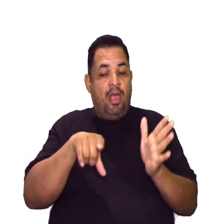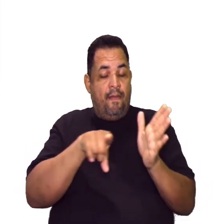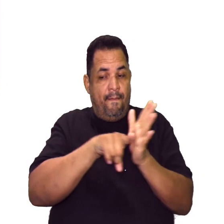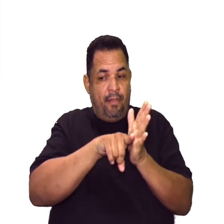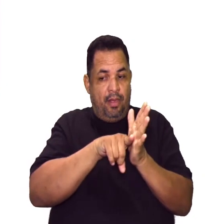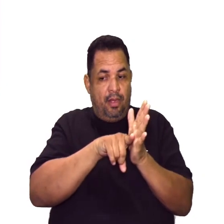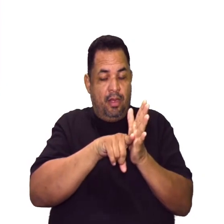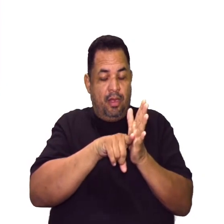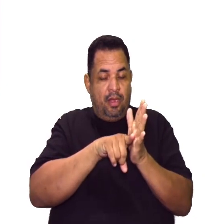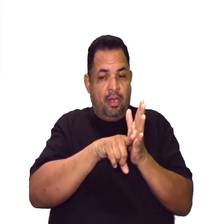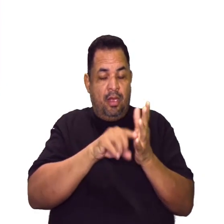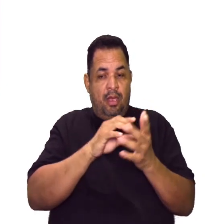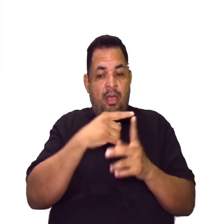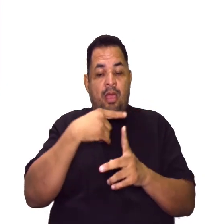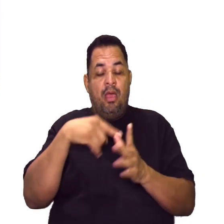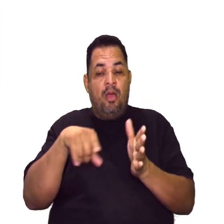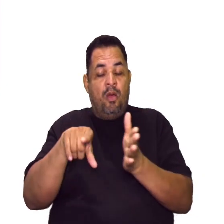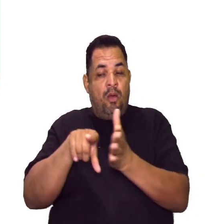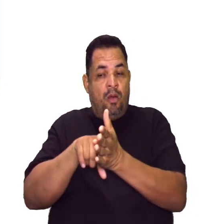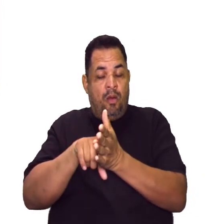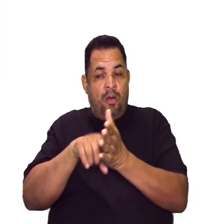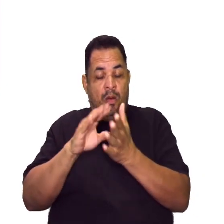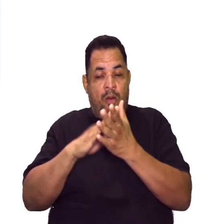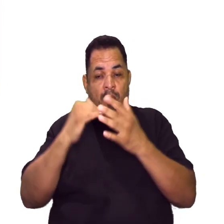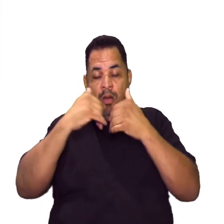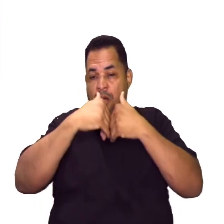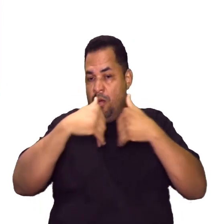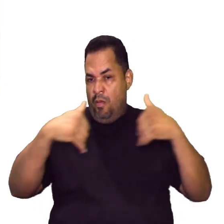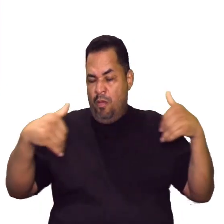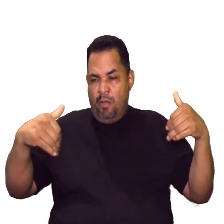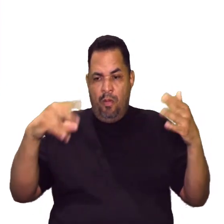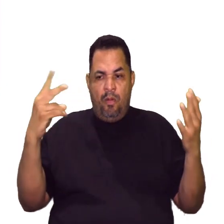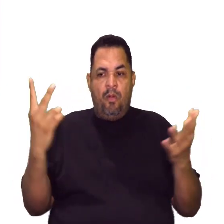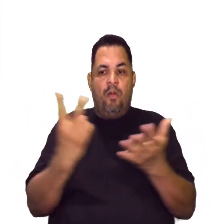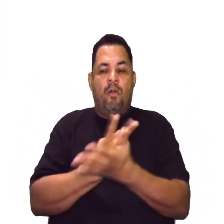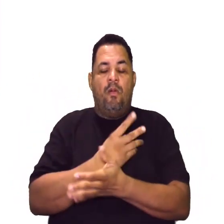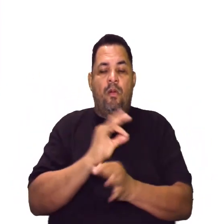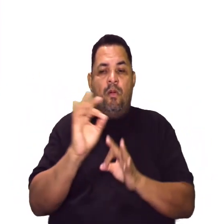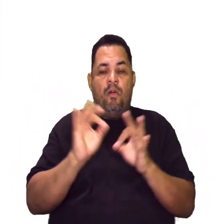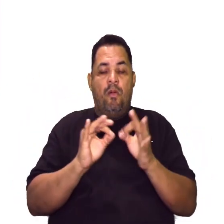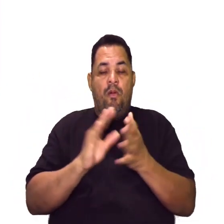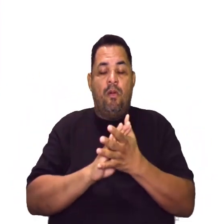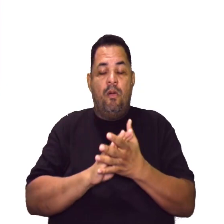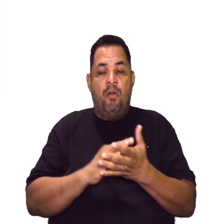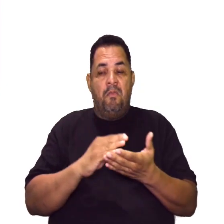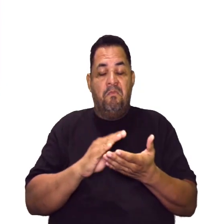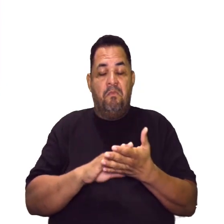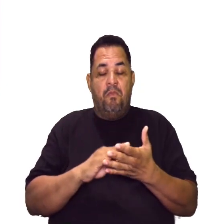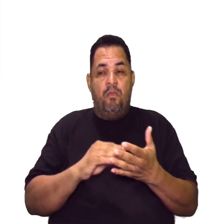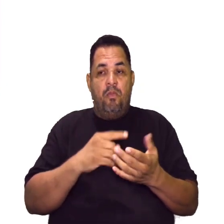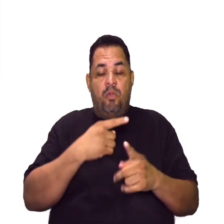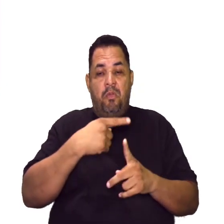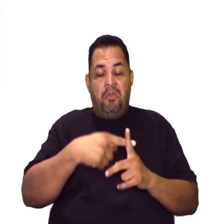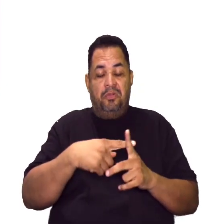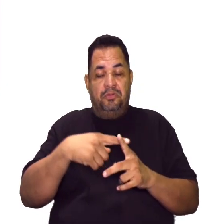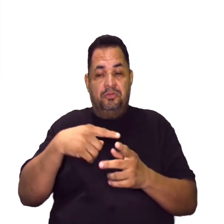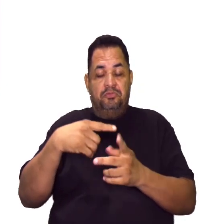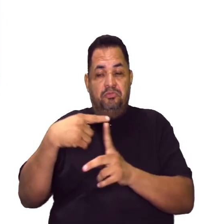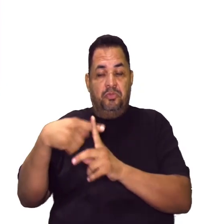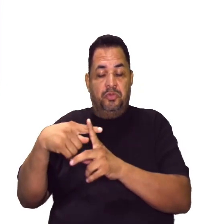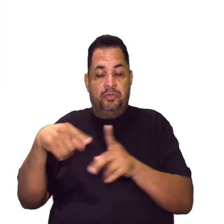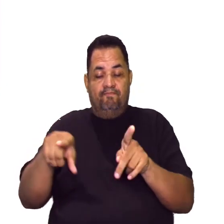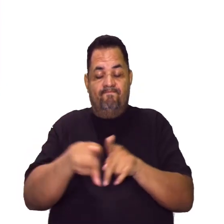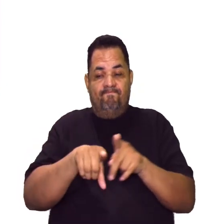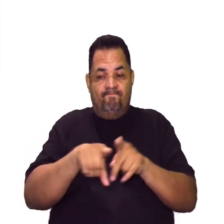Então, negativo com negativo, ele repele, ocorre uma repulsão. Ou positivo com positivo,